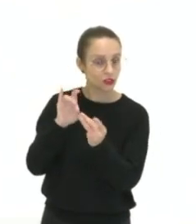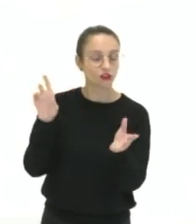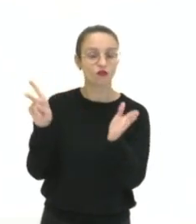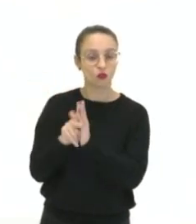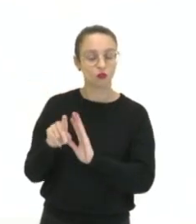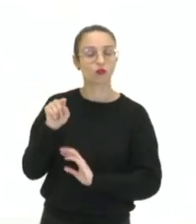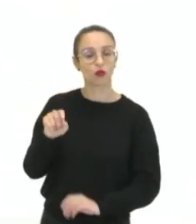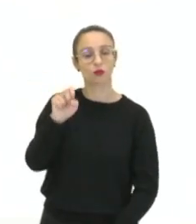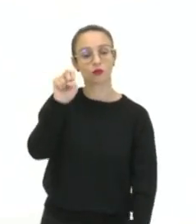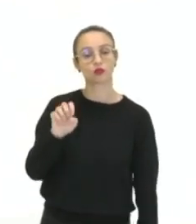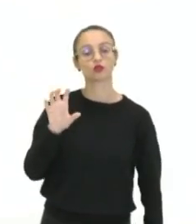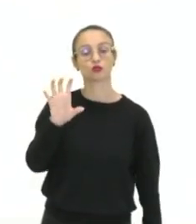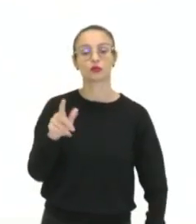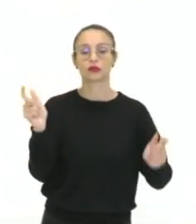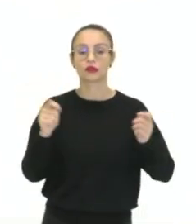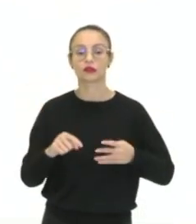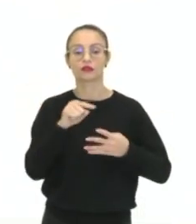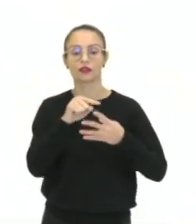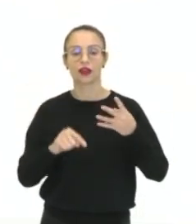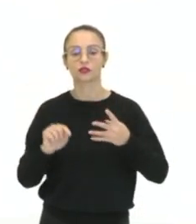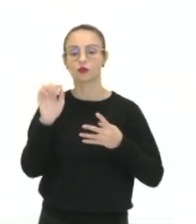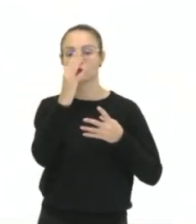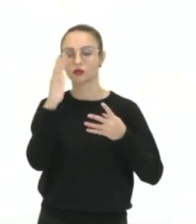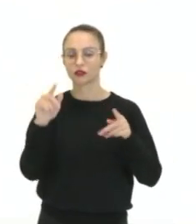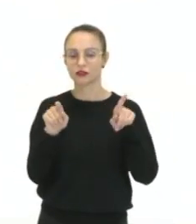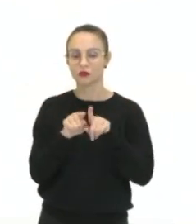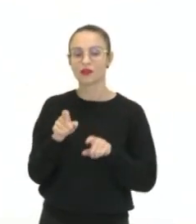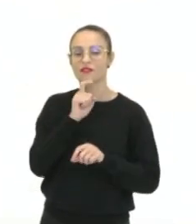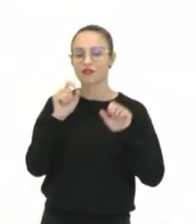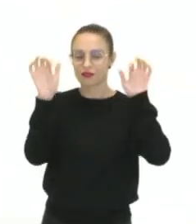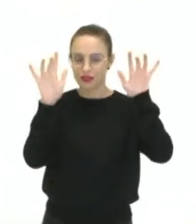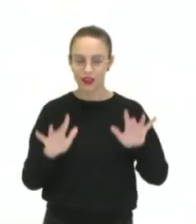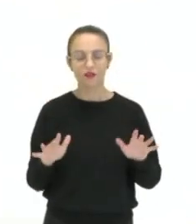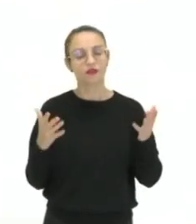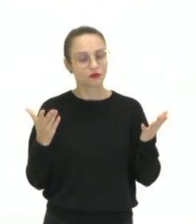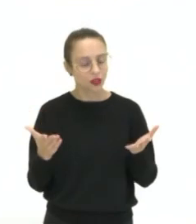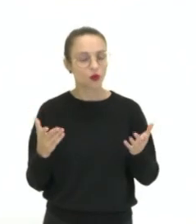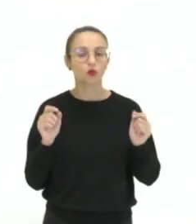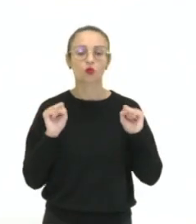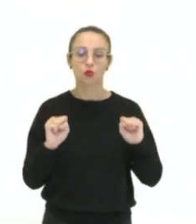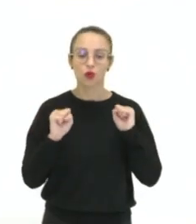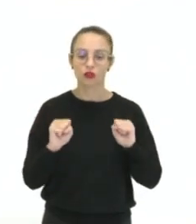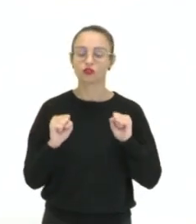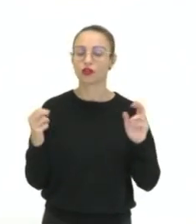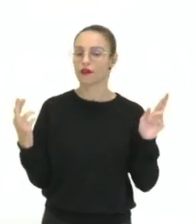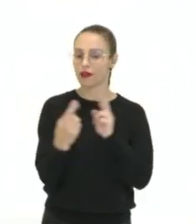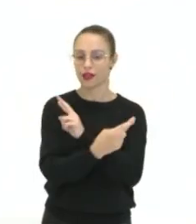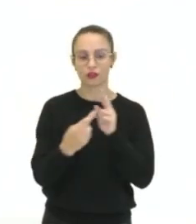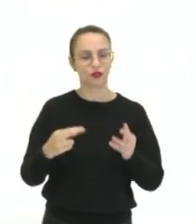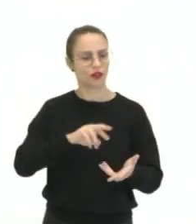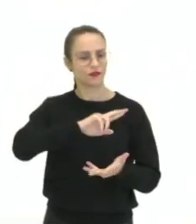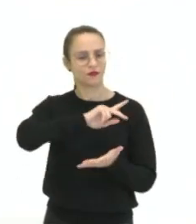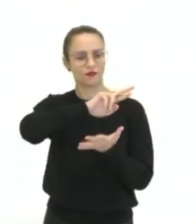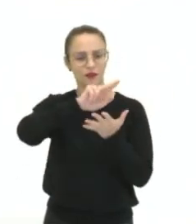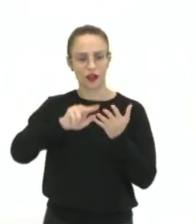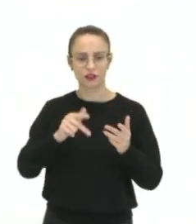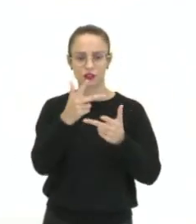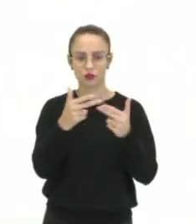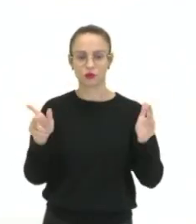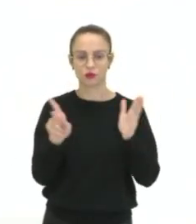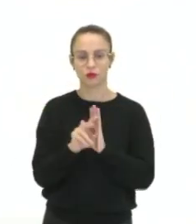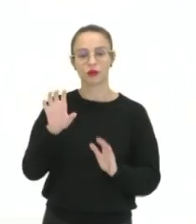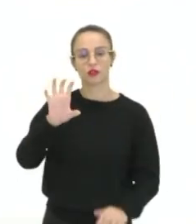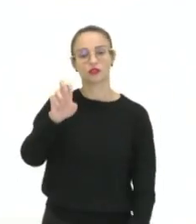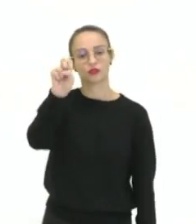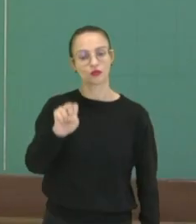vai propiciar ali a neve no inverno, entre outras coisas. Então, poderíamos relacionar muita coisa ali da região